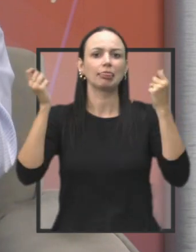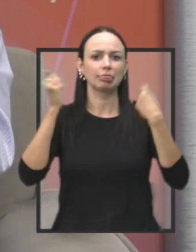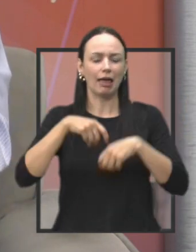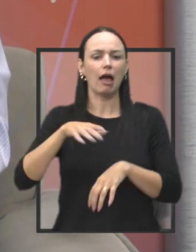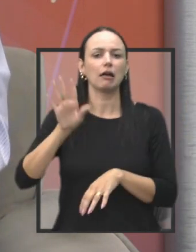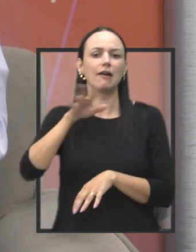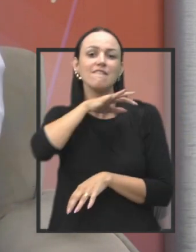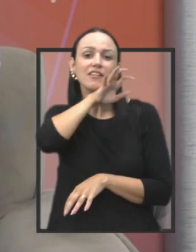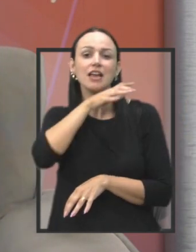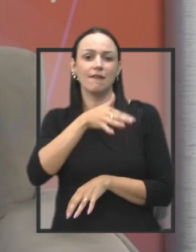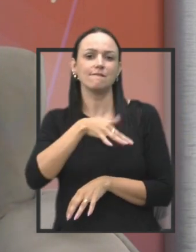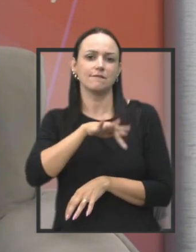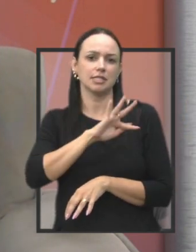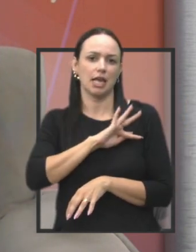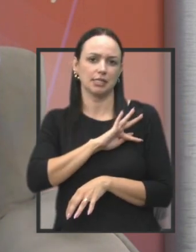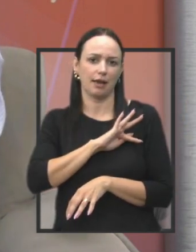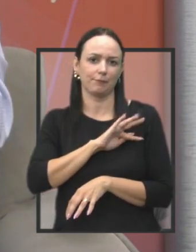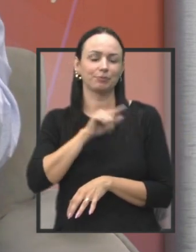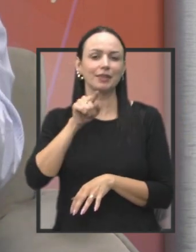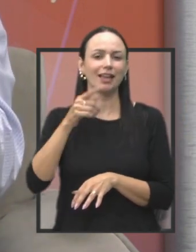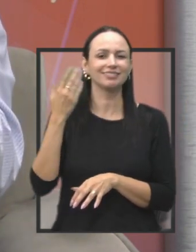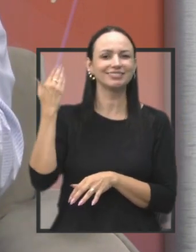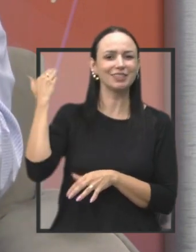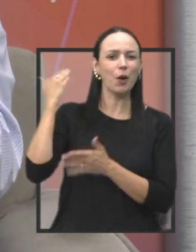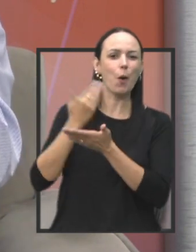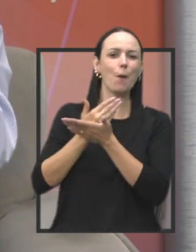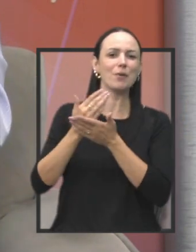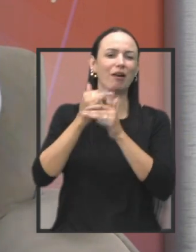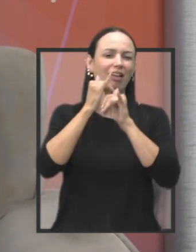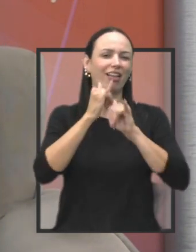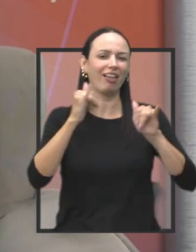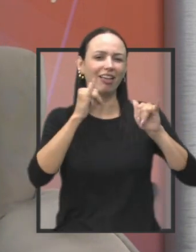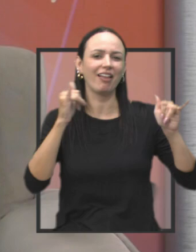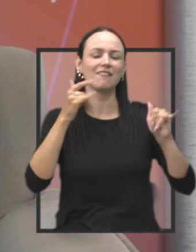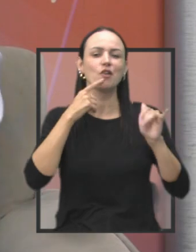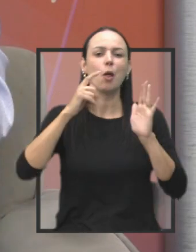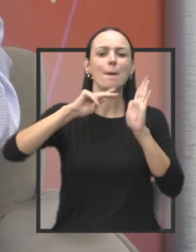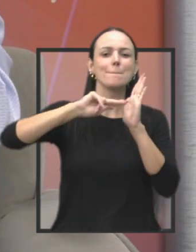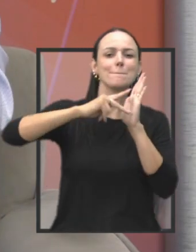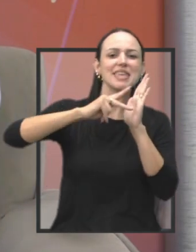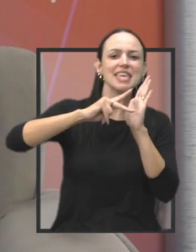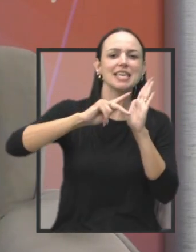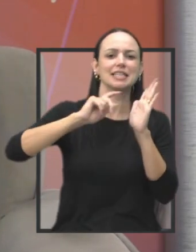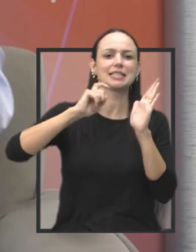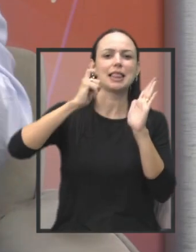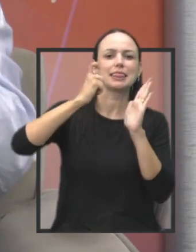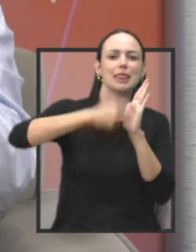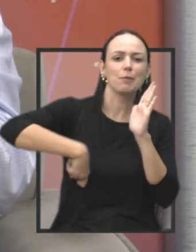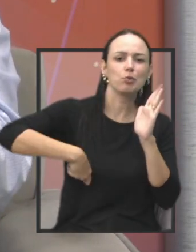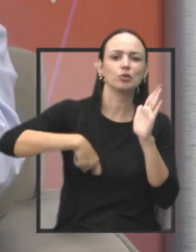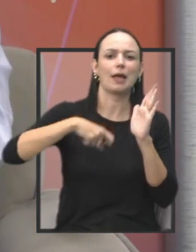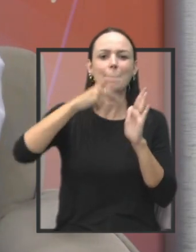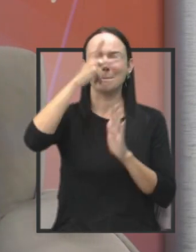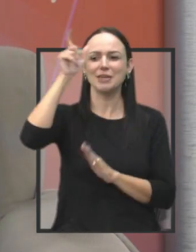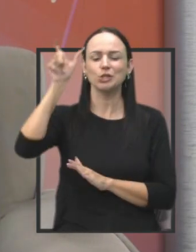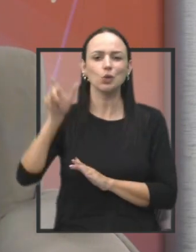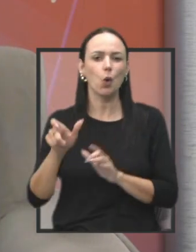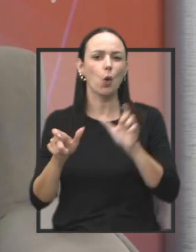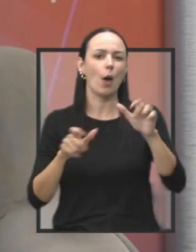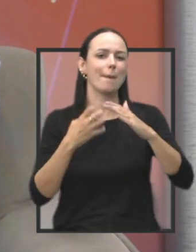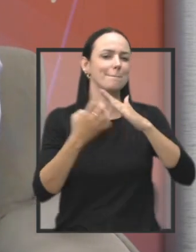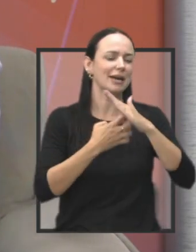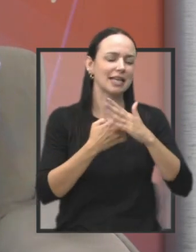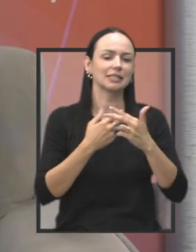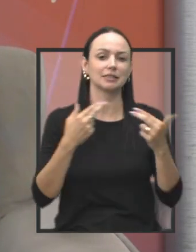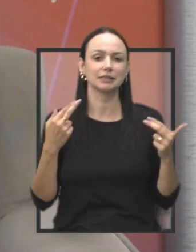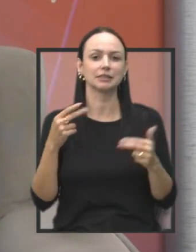certo? Essa polêmica do PIX, que aconteceu no começo do ano, de tributar pessoa jurídica, pessoa física,